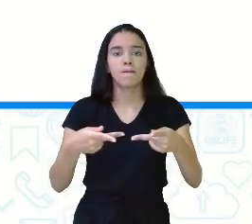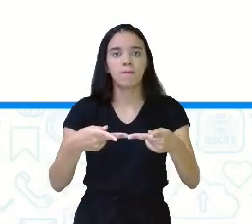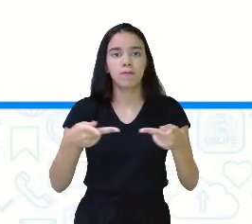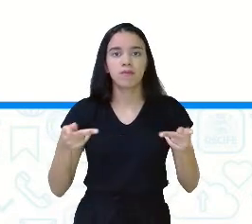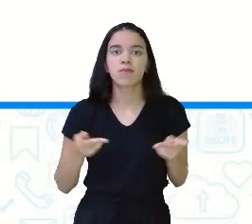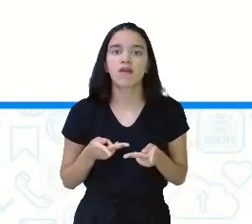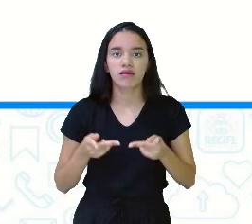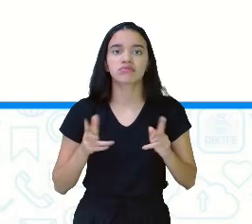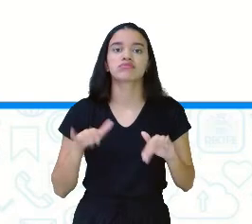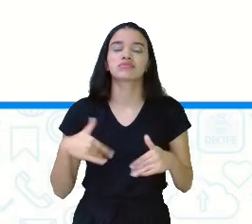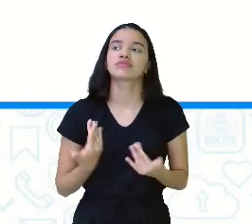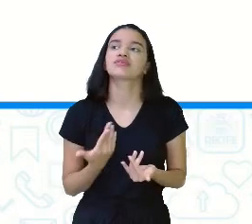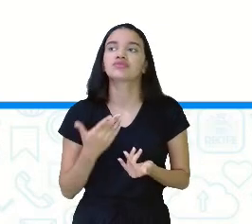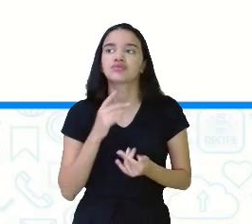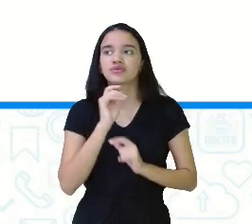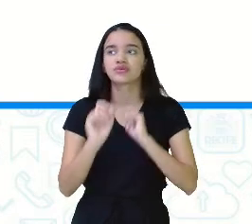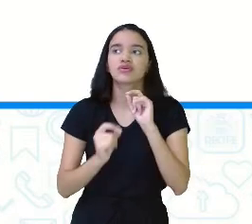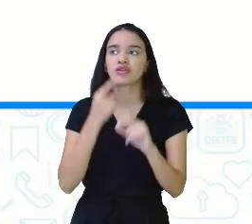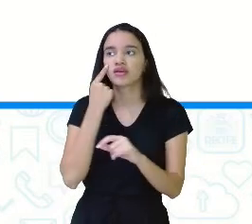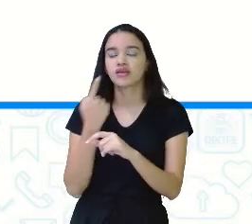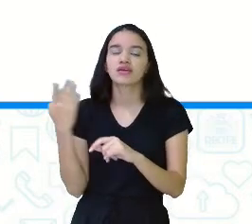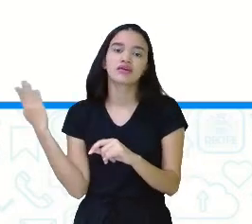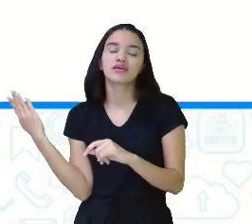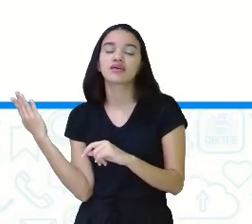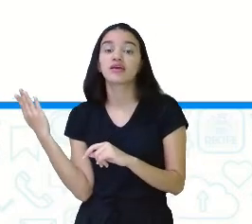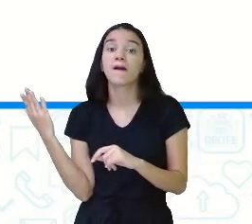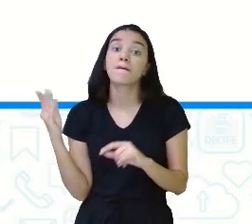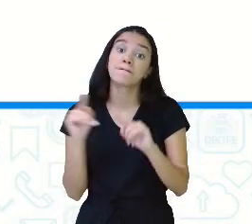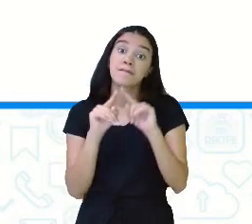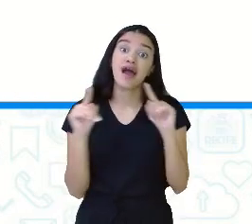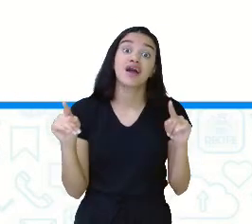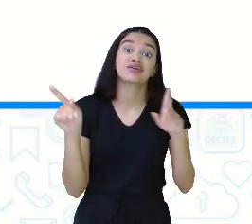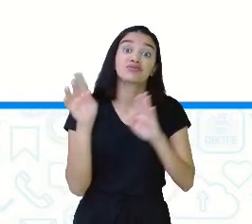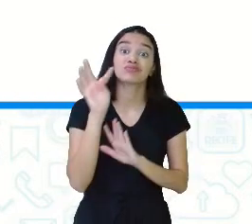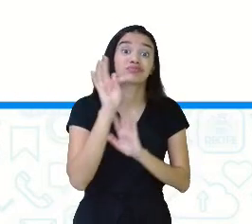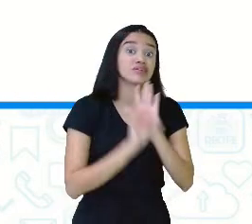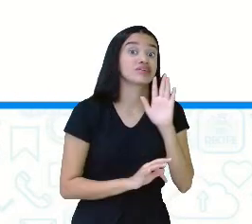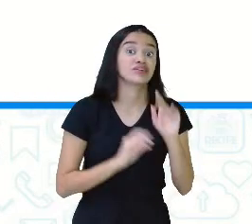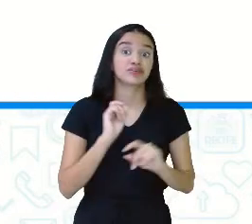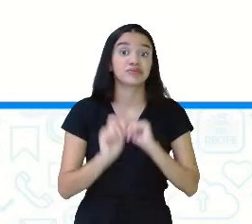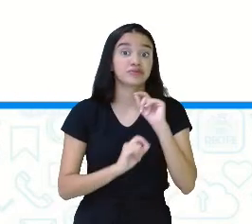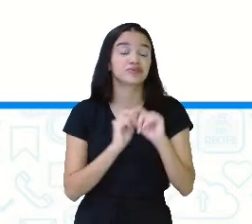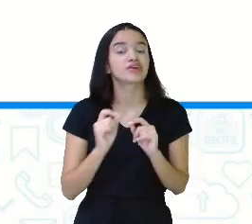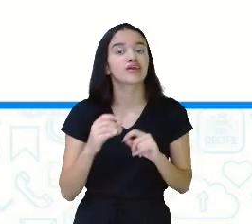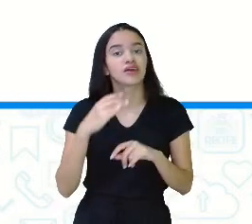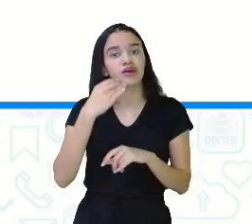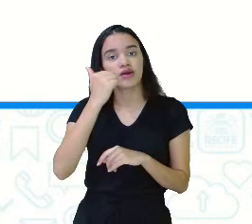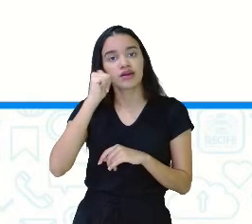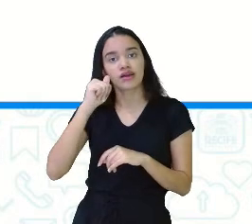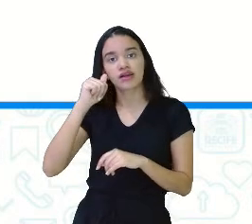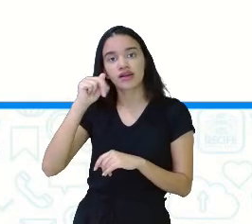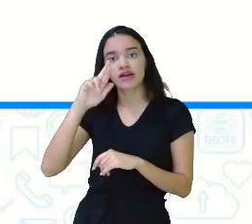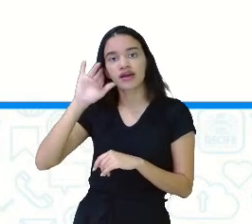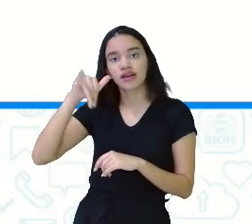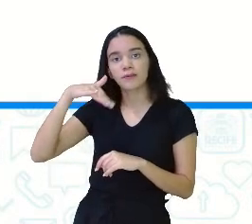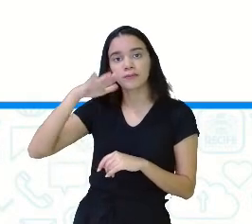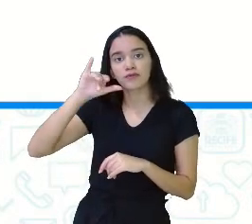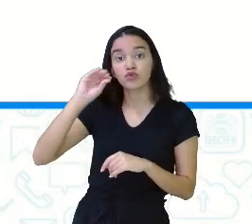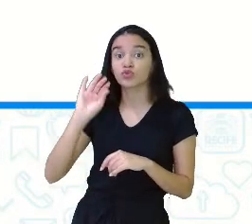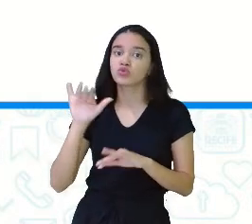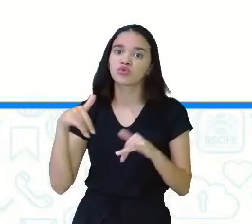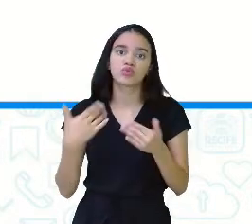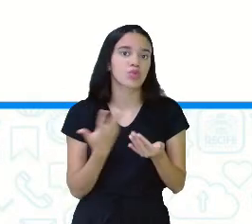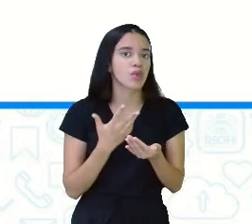de escargot. Mas o texto diz o seguinte: o caramujo gigante africano não